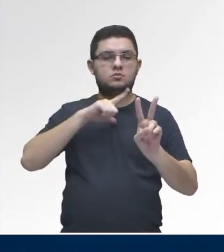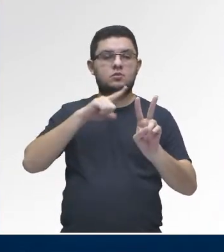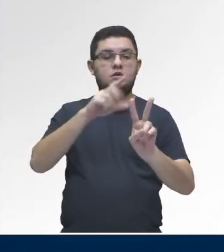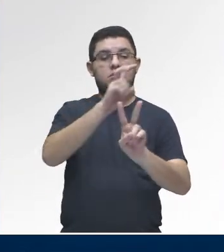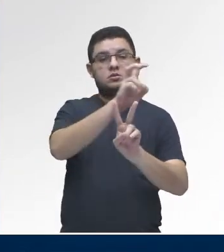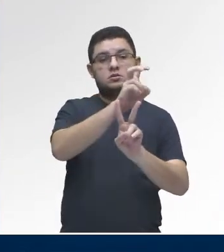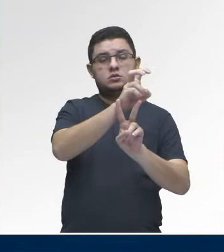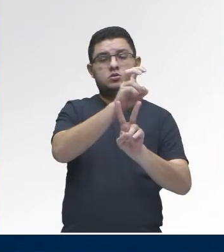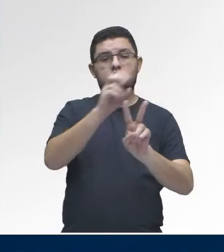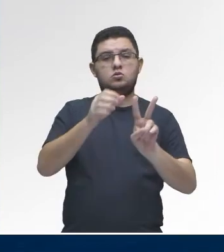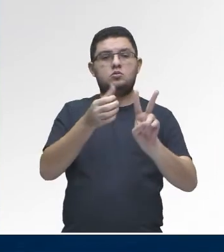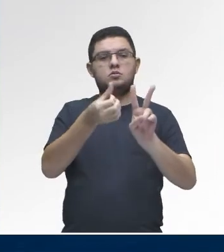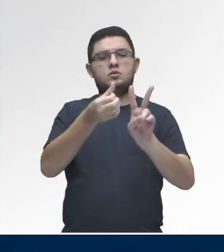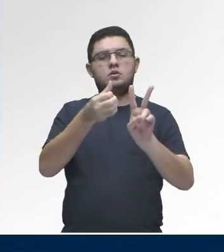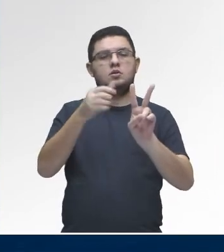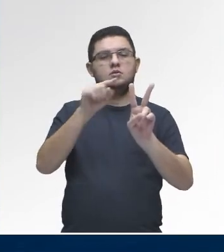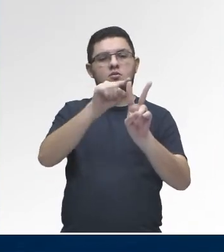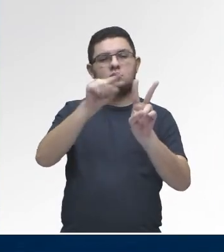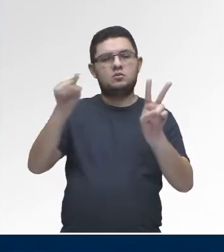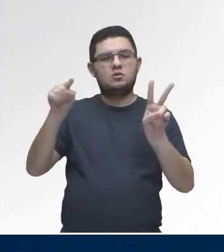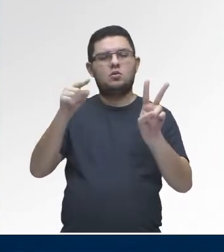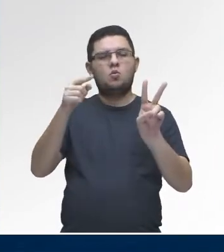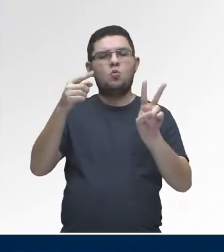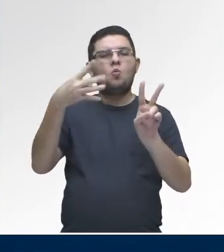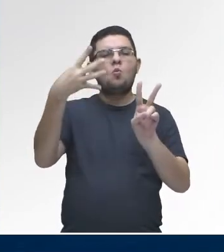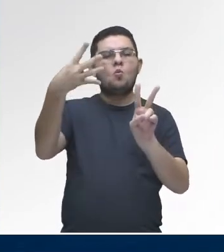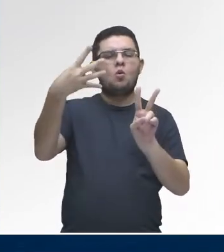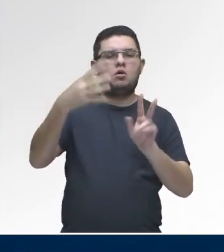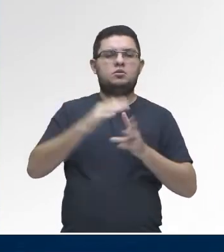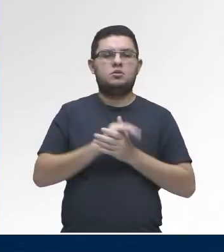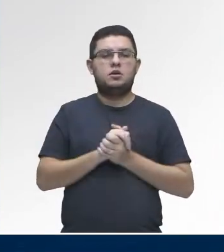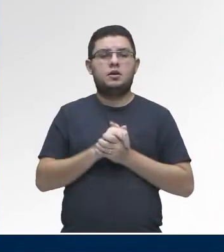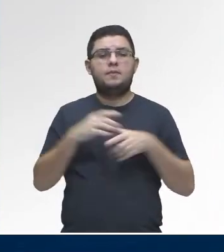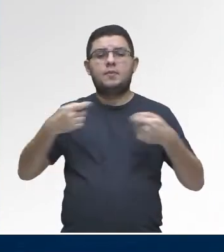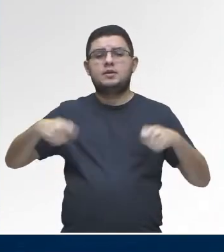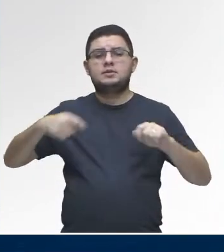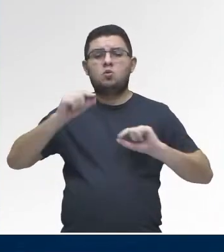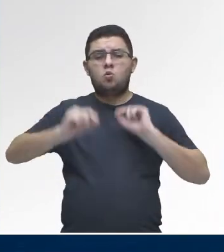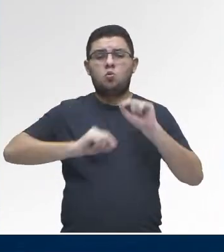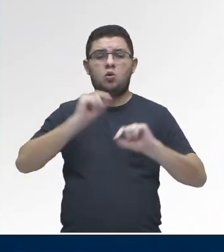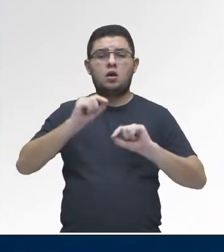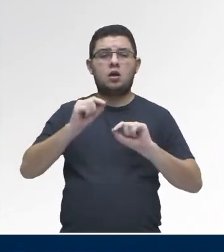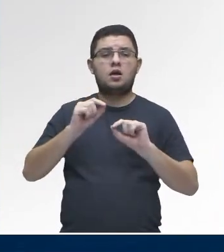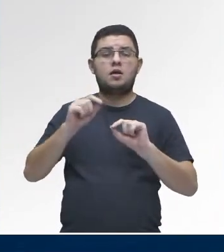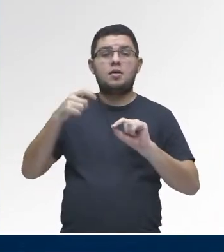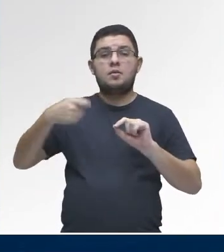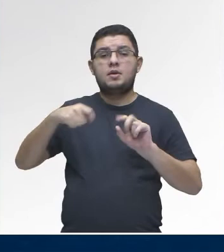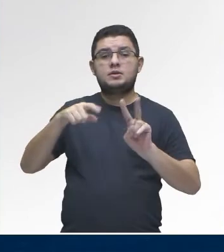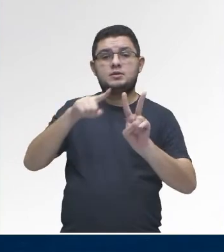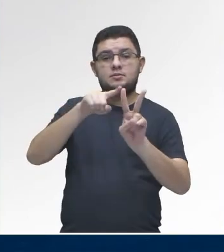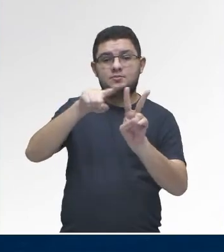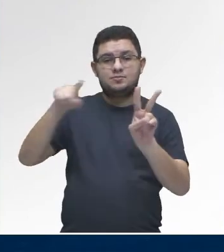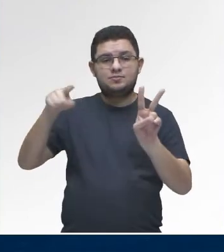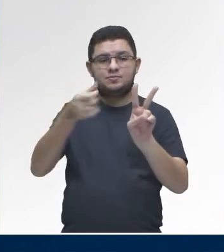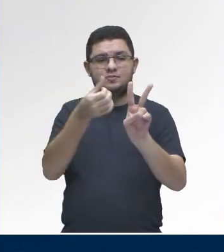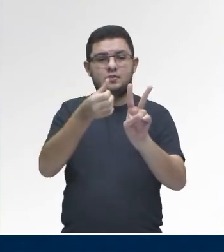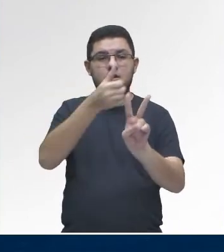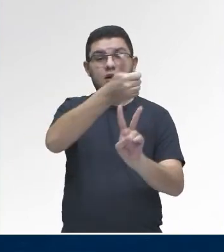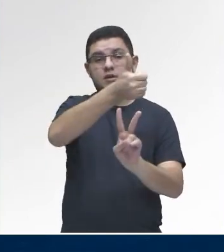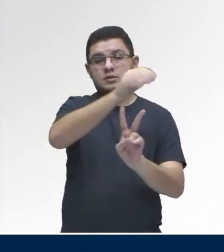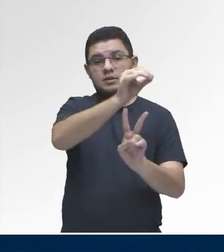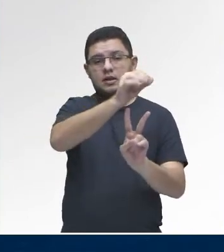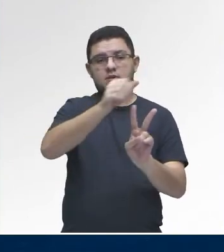4. E a gente precisa ter um índice 10 e um expoente 8. A gente pode perceber